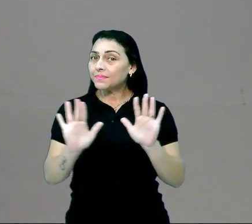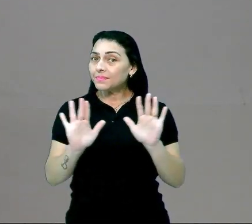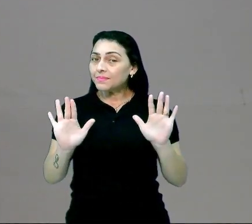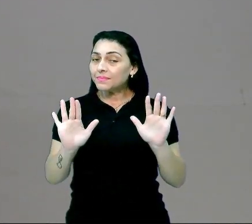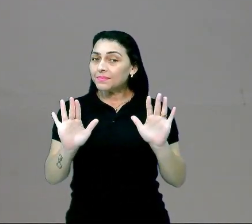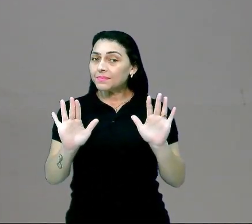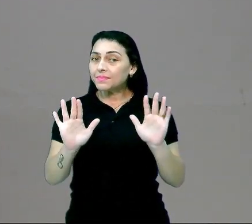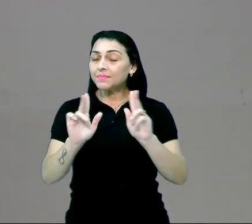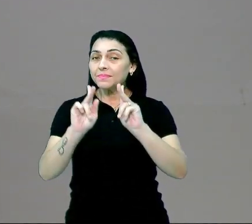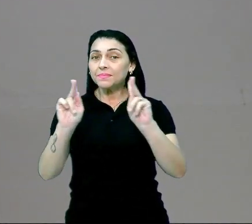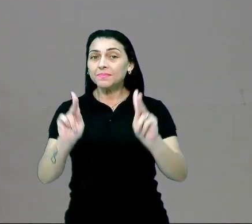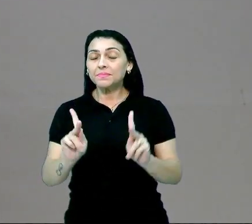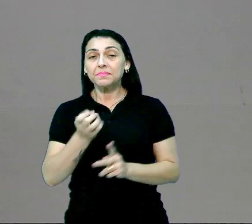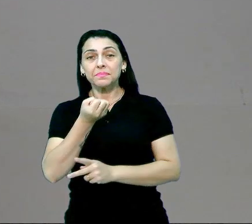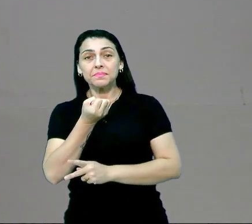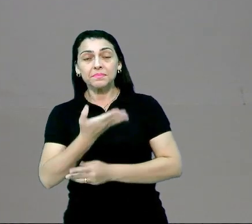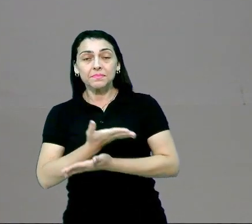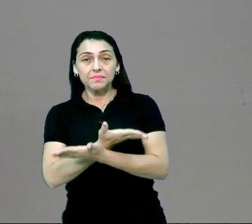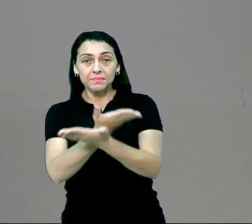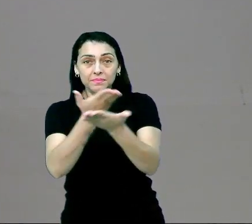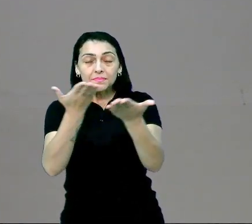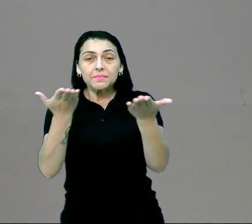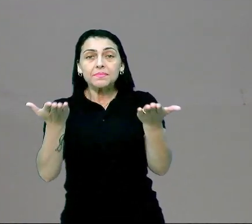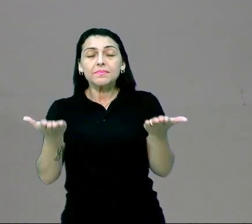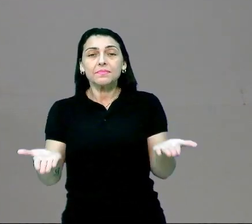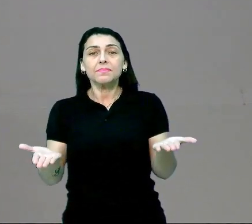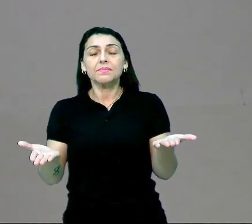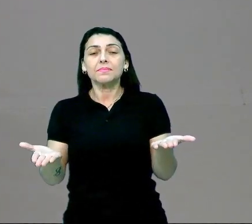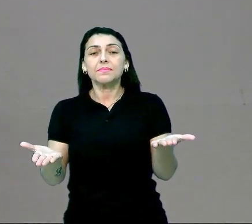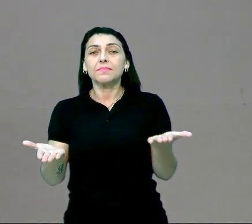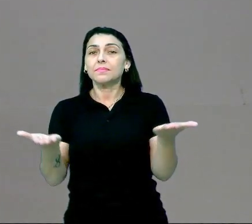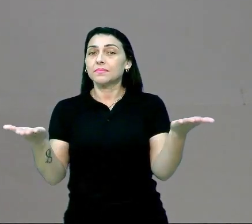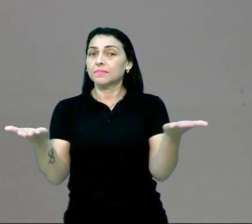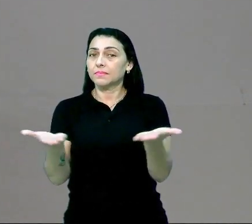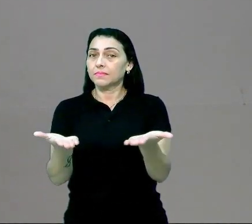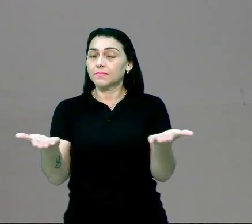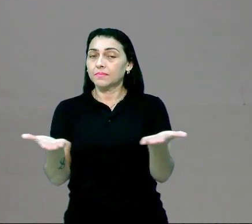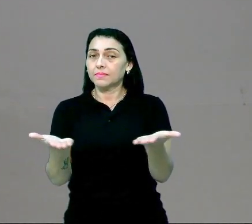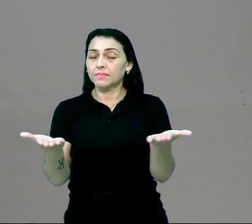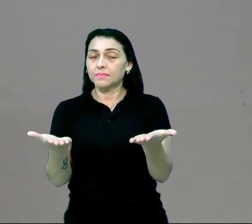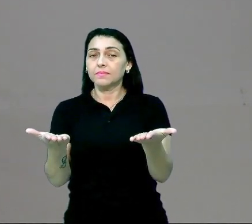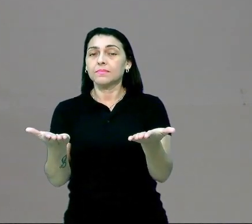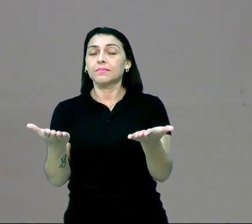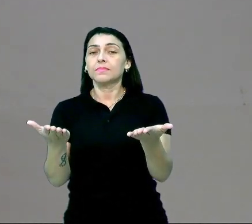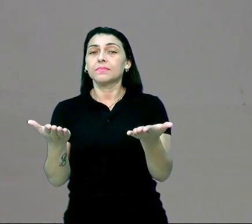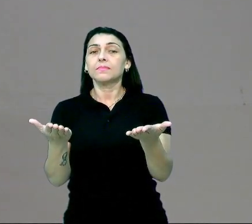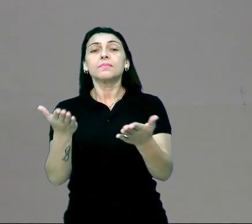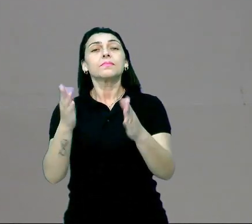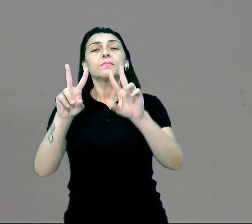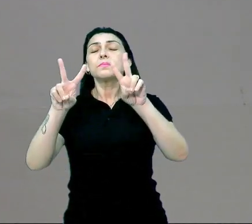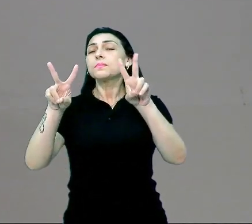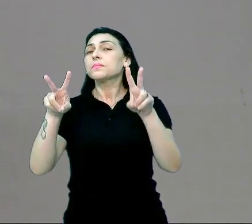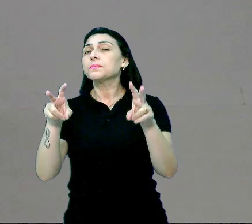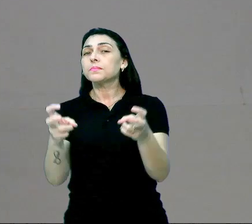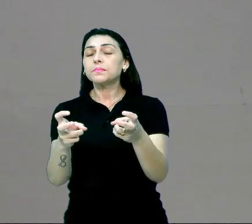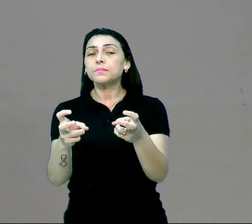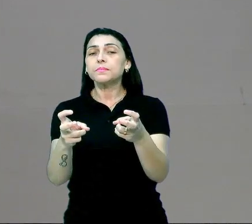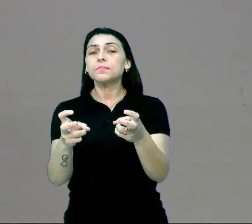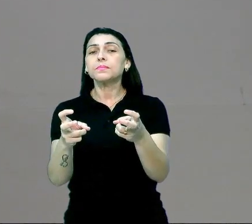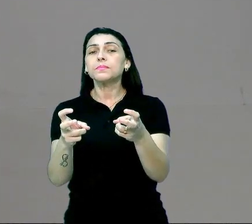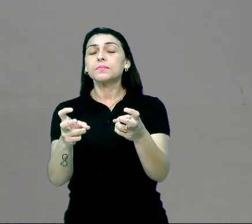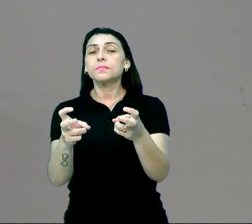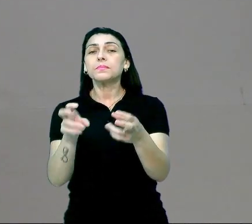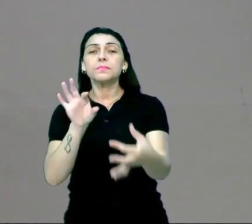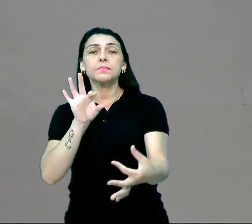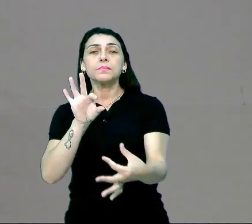Olá, paz e bem a todos e a todas, e hoje nós vamos tratar de um assunto que